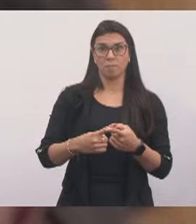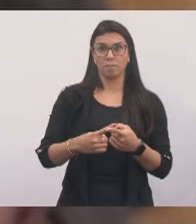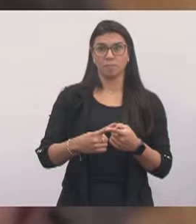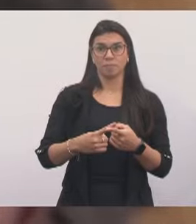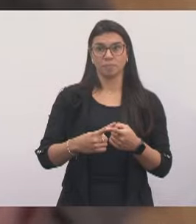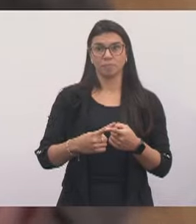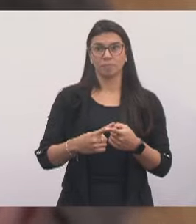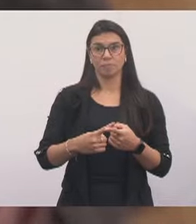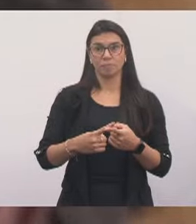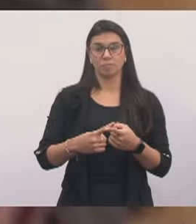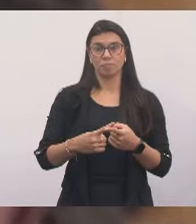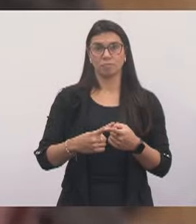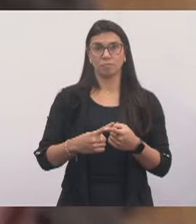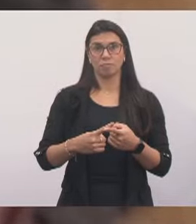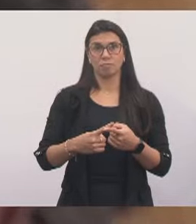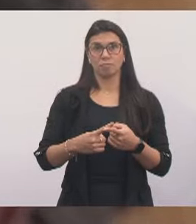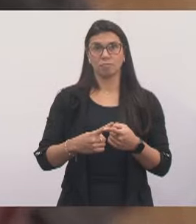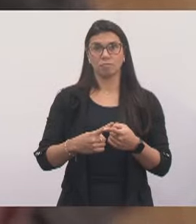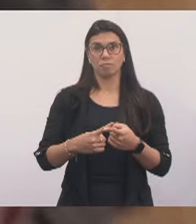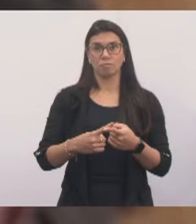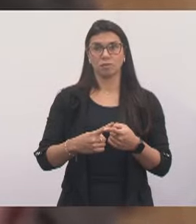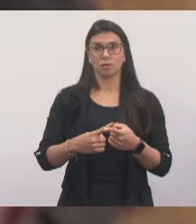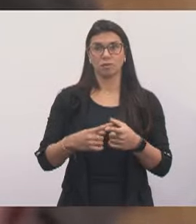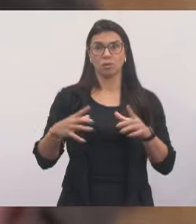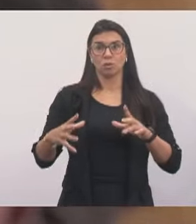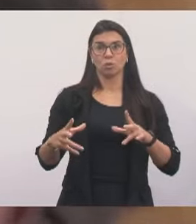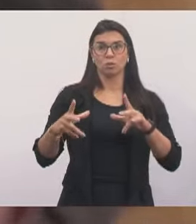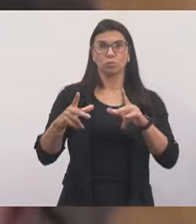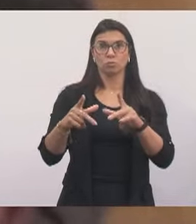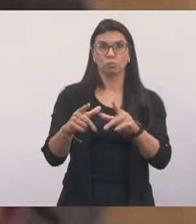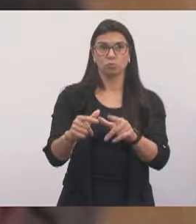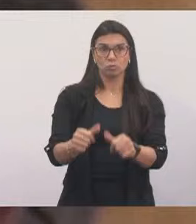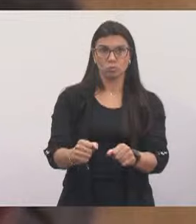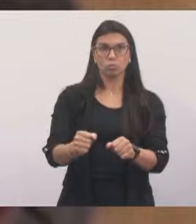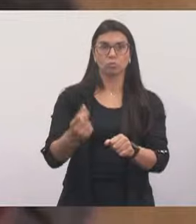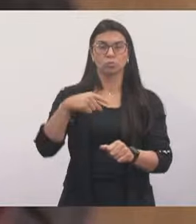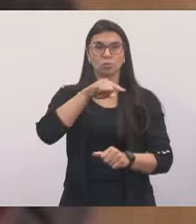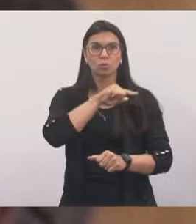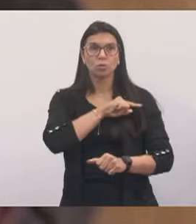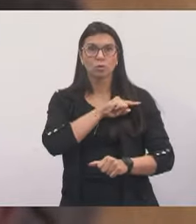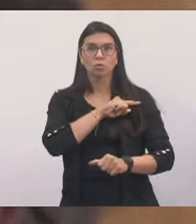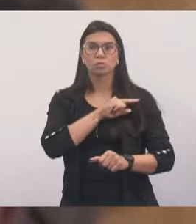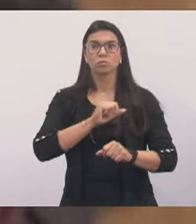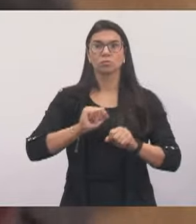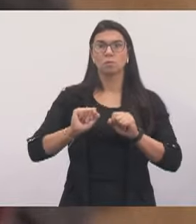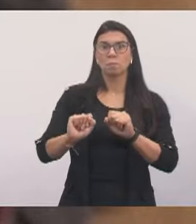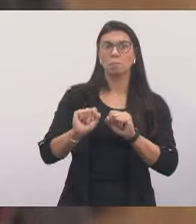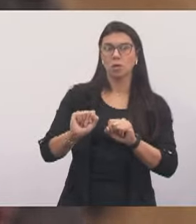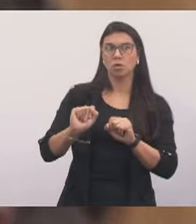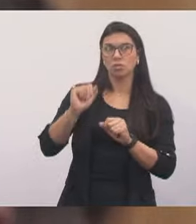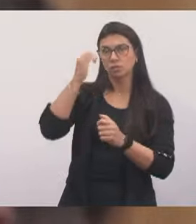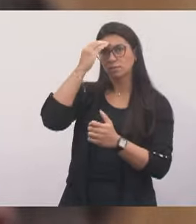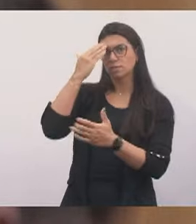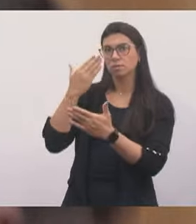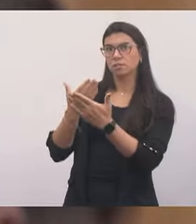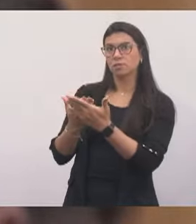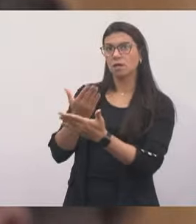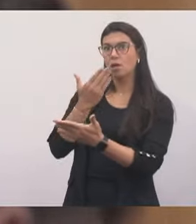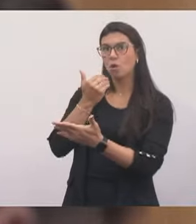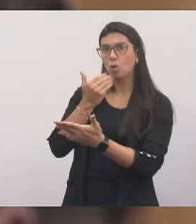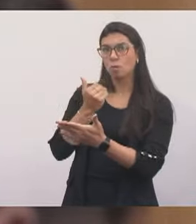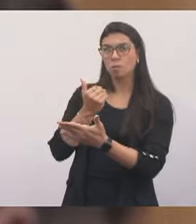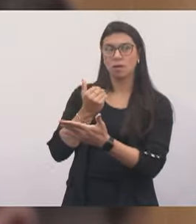crê, de tudo se pode comer. O outro, que é fraco,